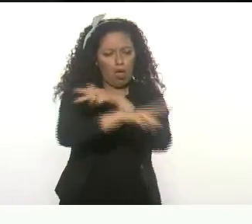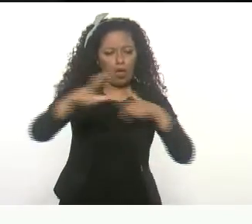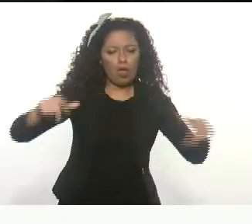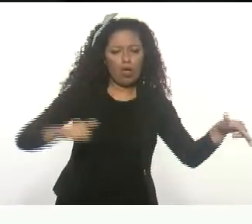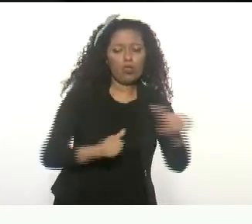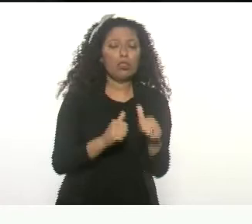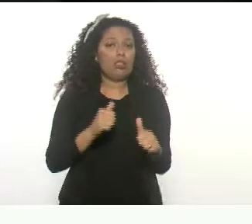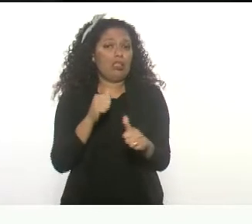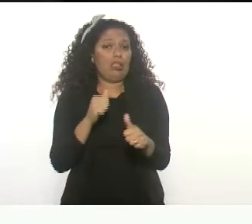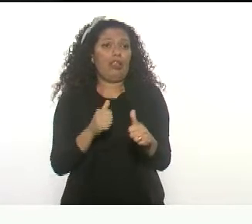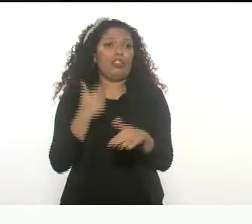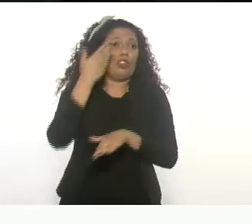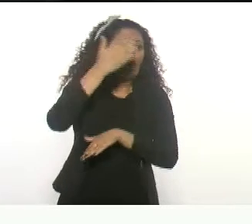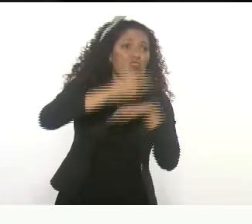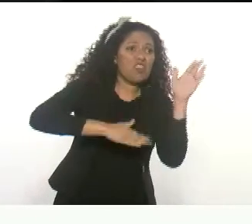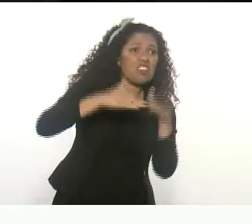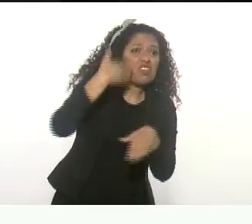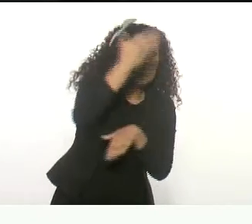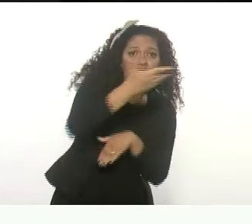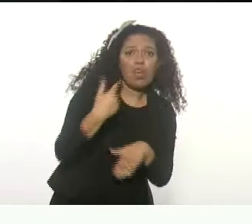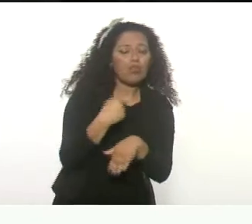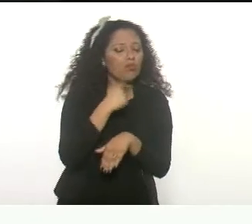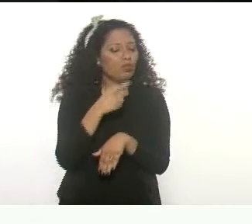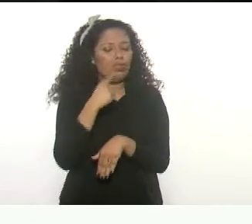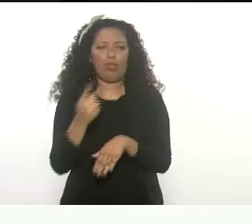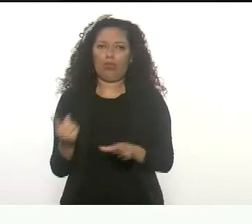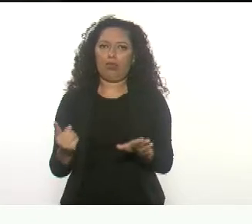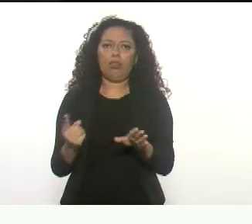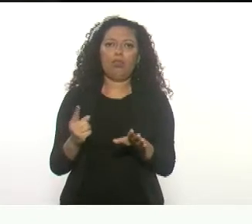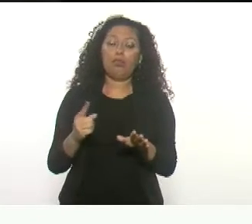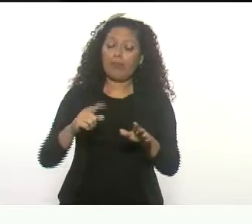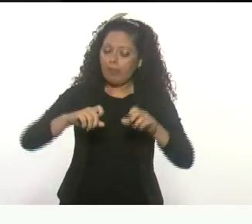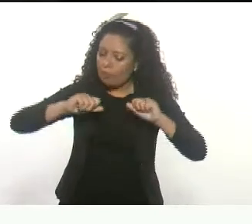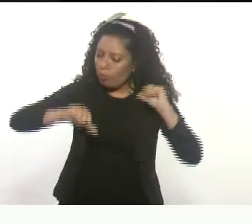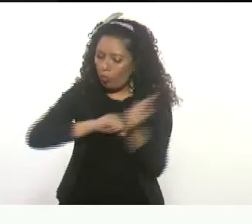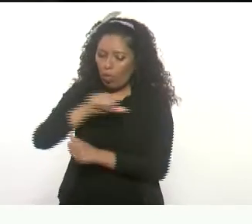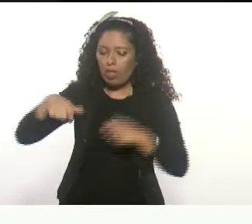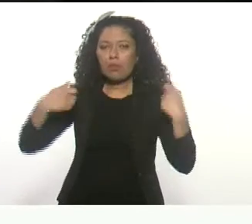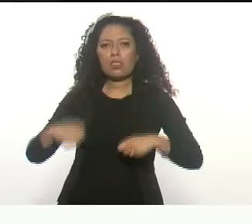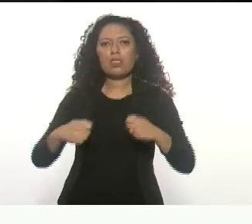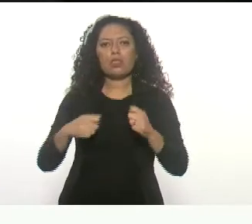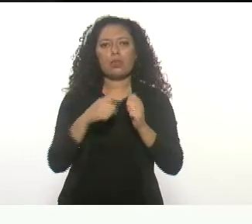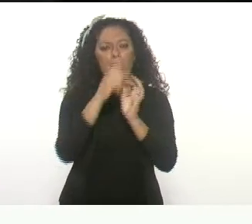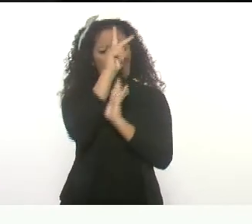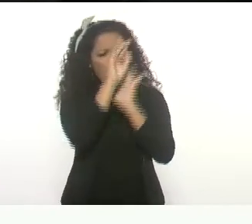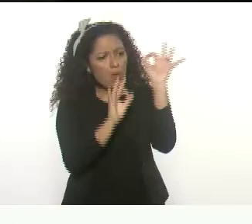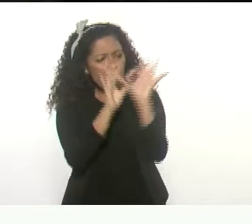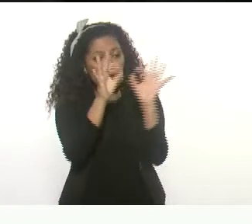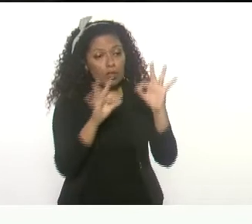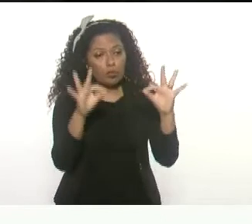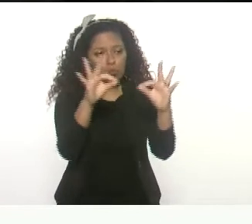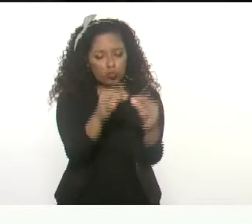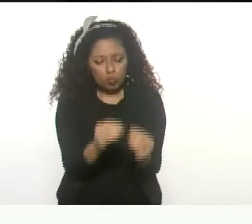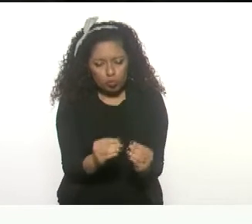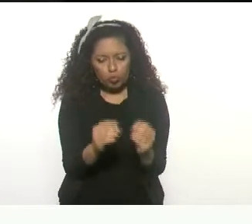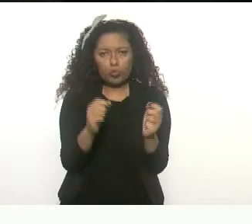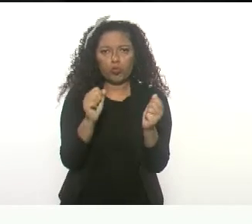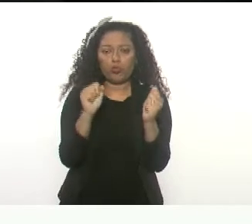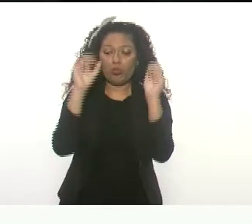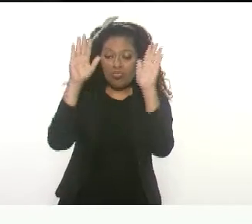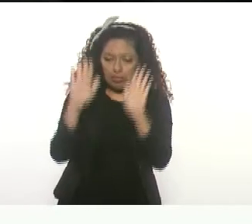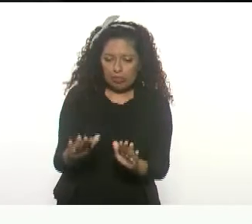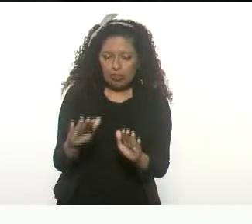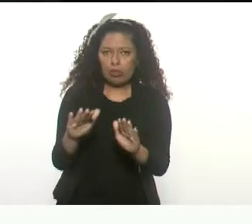não vai outros. O professor tem que estar diariamente nesse espaço, tem que fazer o planejamento dentro desse espaço, criar um vínculo com esse espaço e criar um